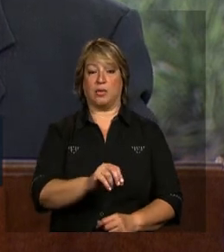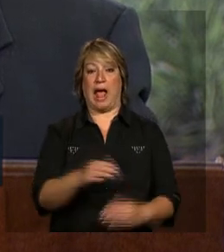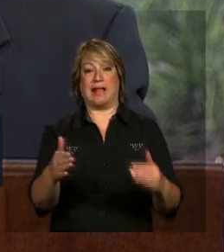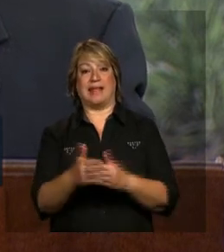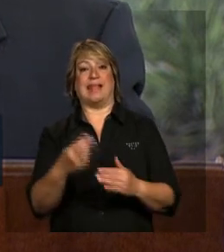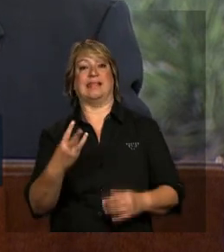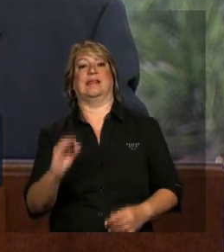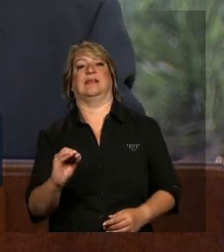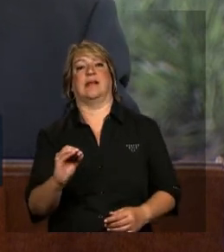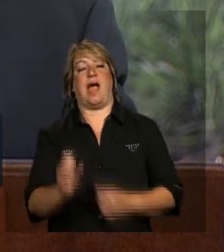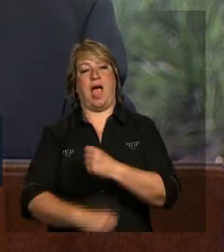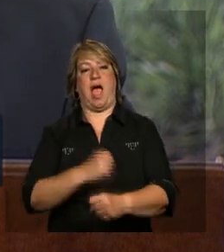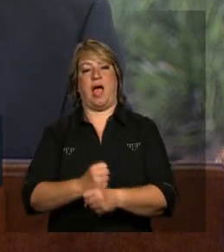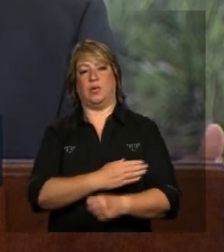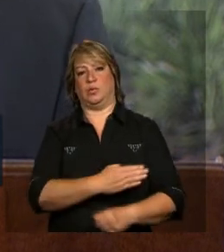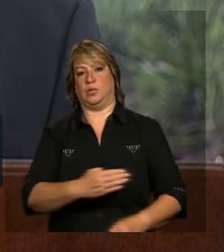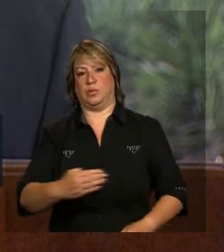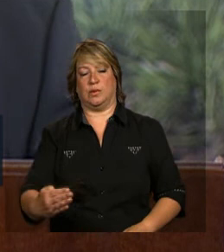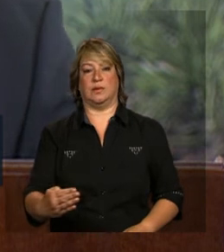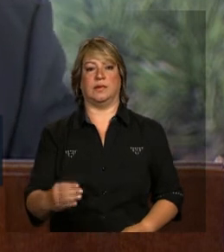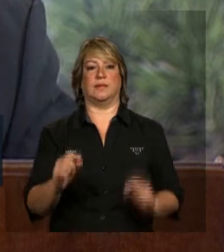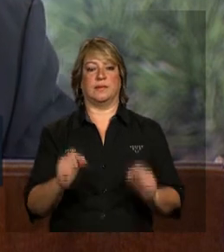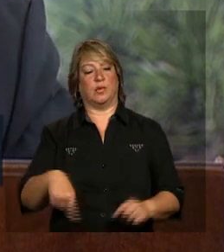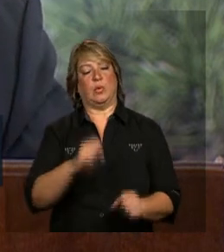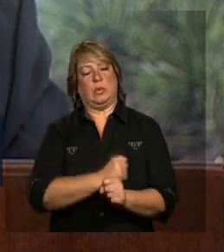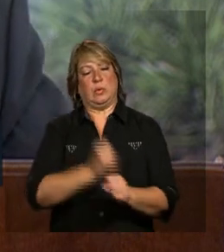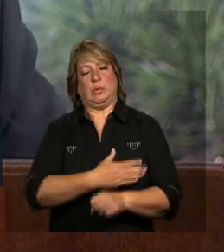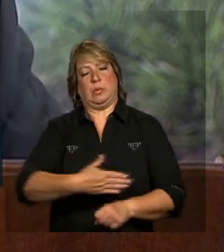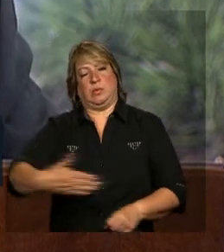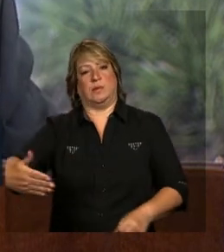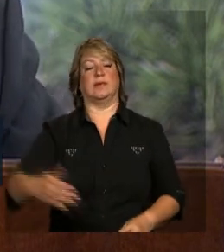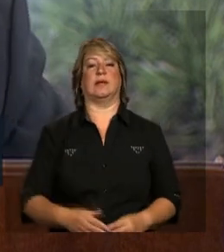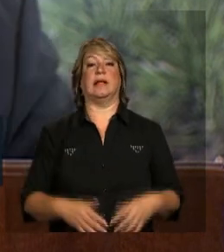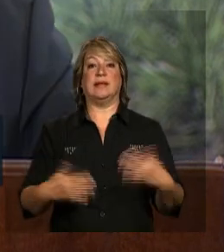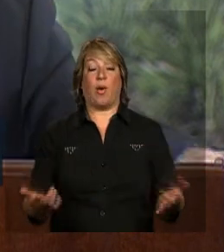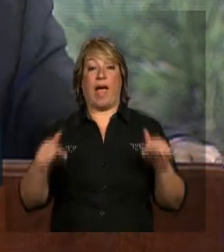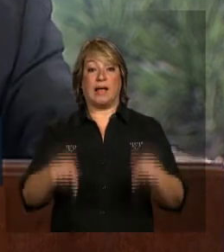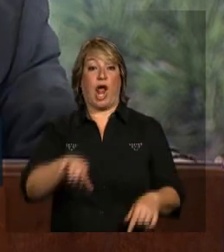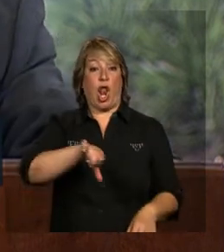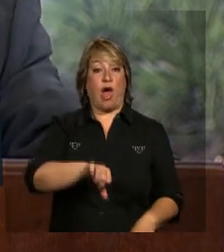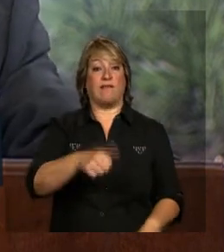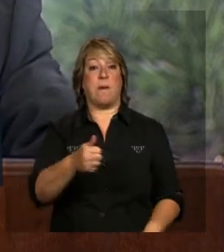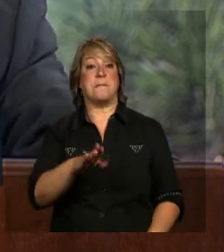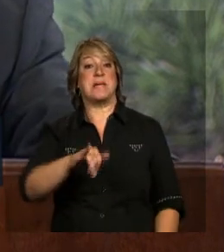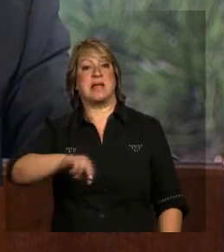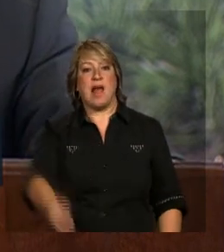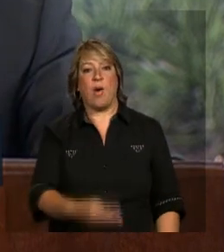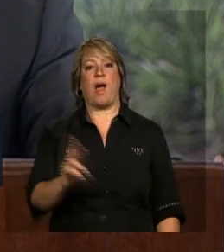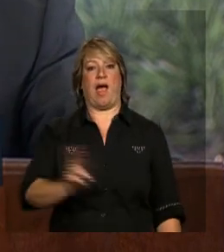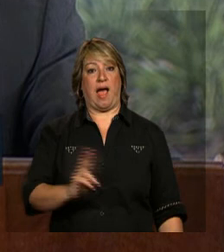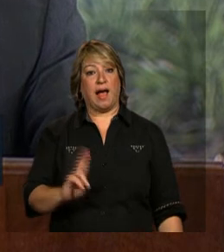trigésimo ano é da sua execução portanto esses 91 milhões de reais